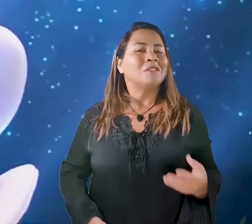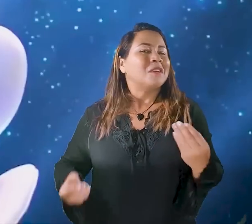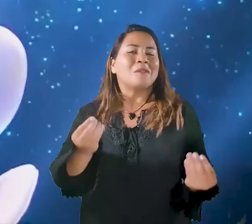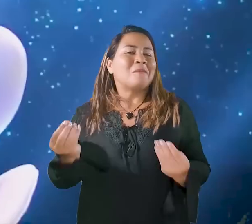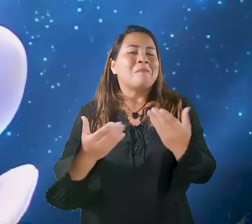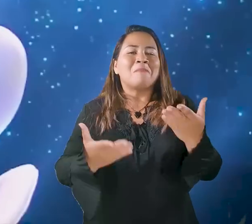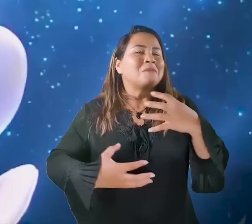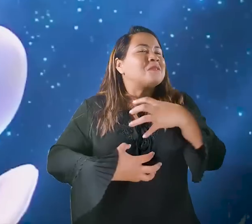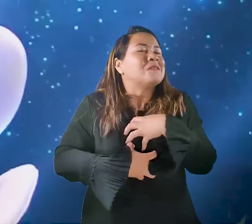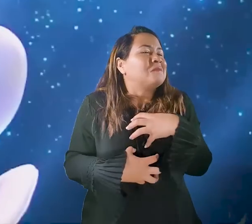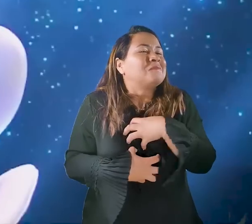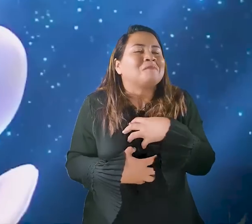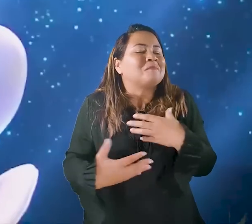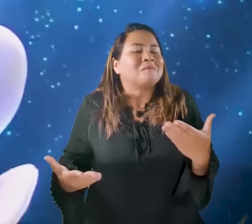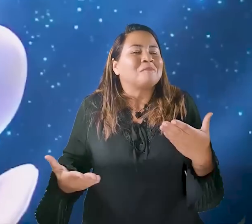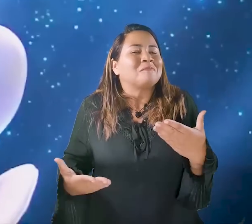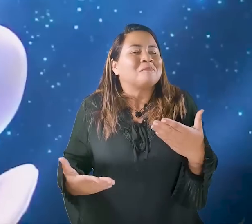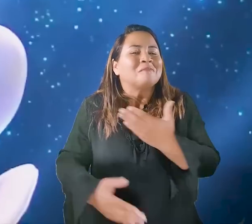comportaria?